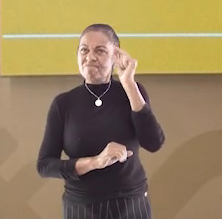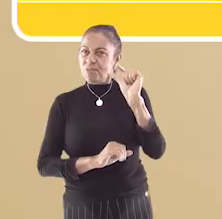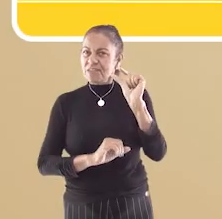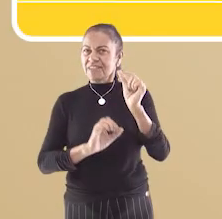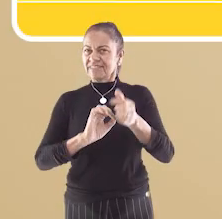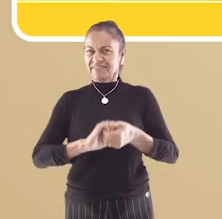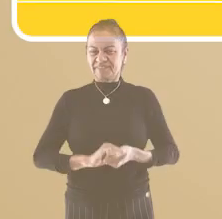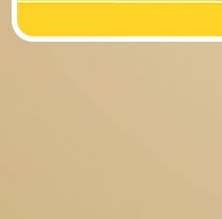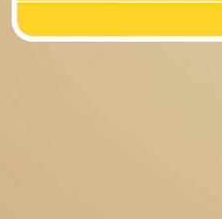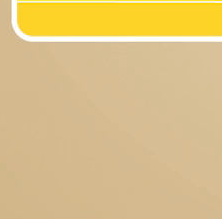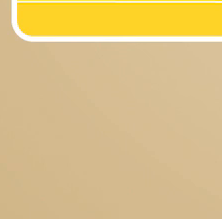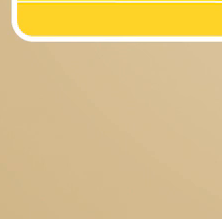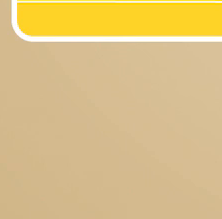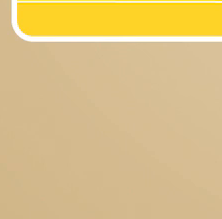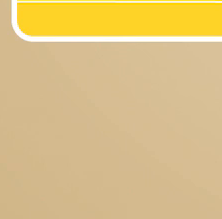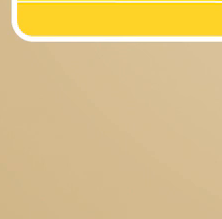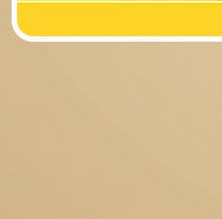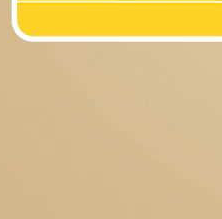casa.